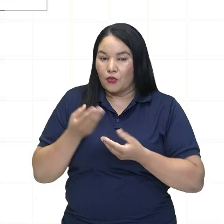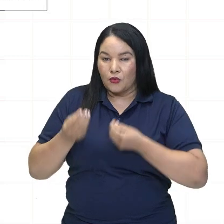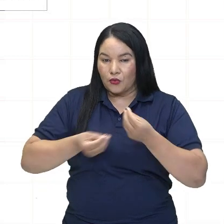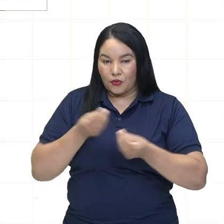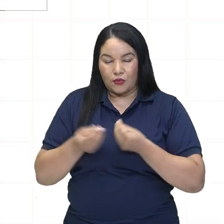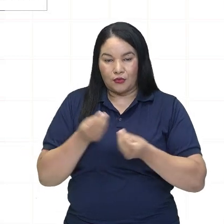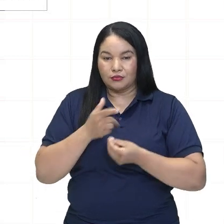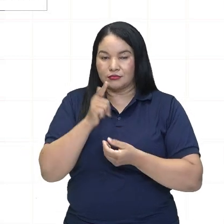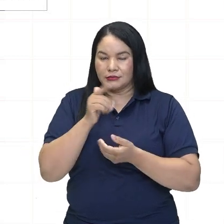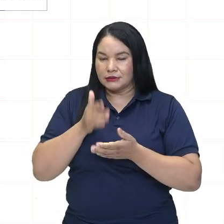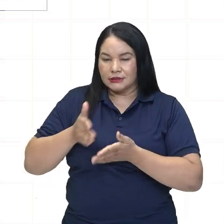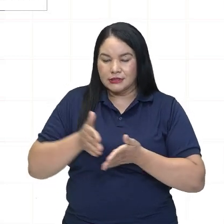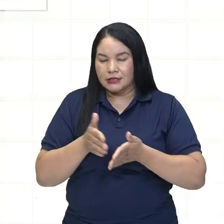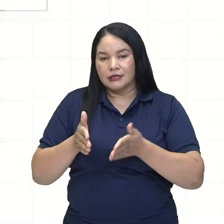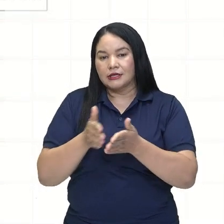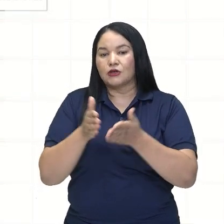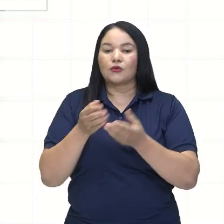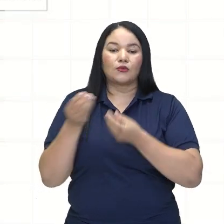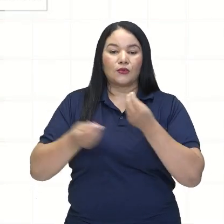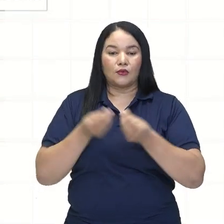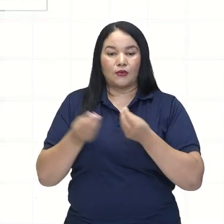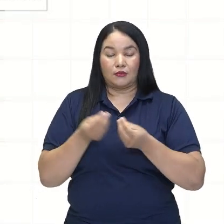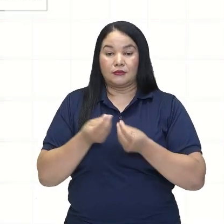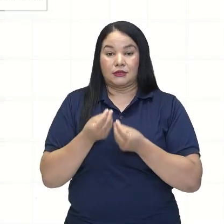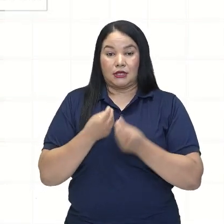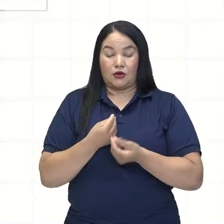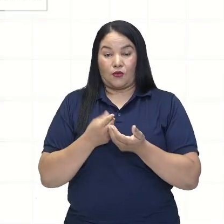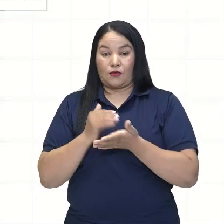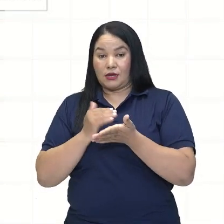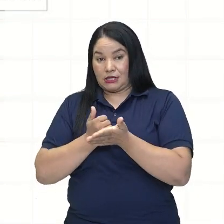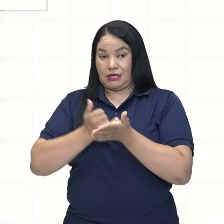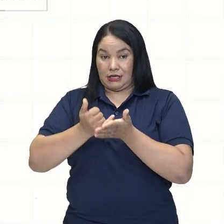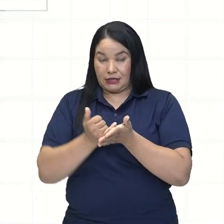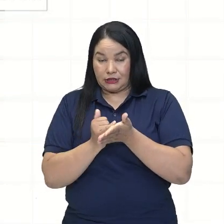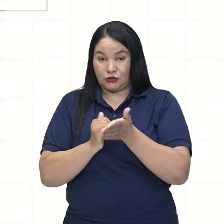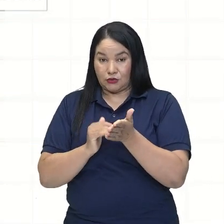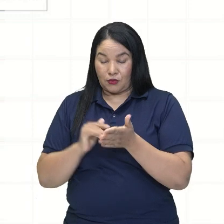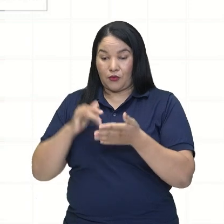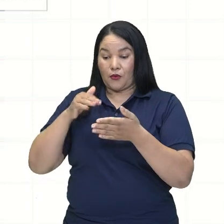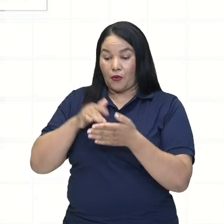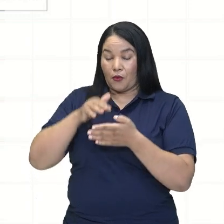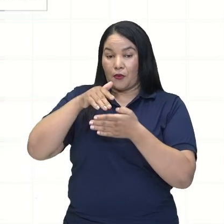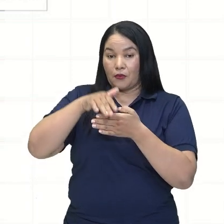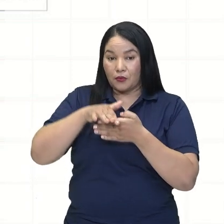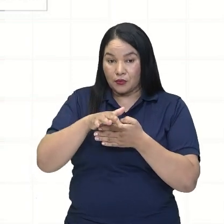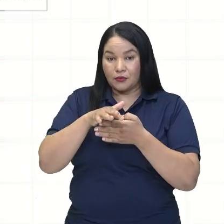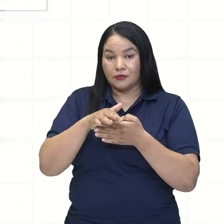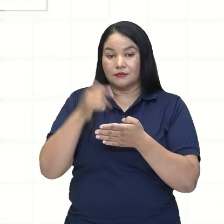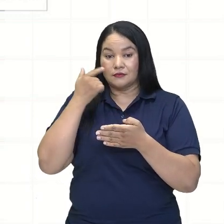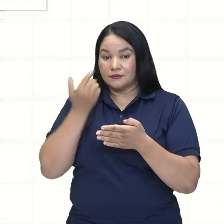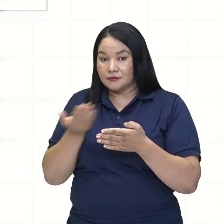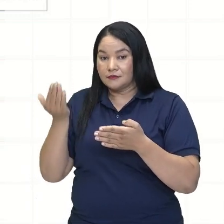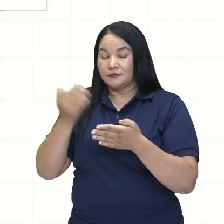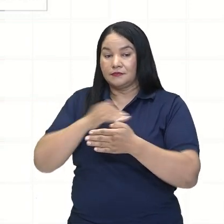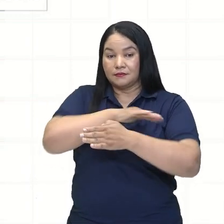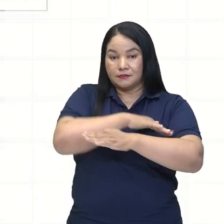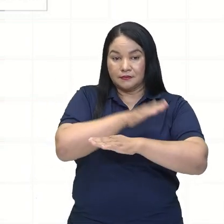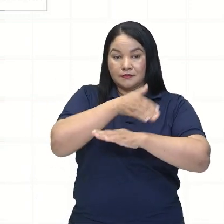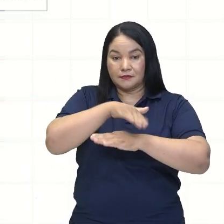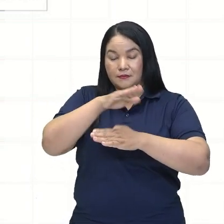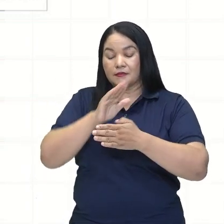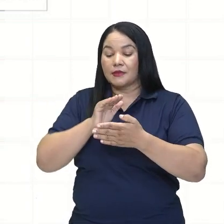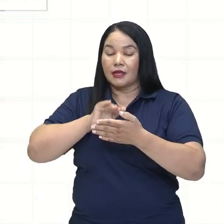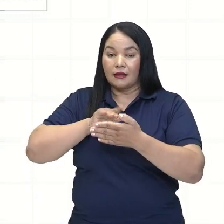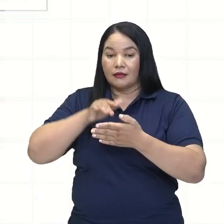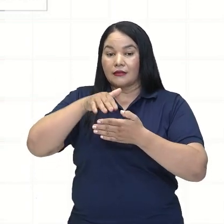bacia hidrográfica, né? Então aqui a gente tem a nascente, geralmente nessa parte mais alta do relevo, né? A gente